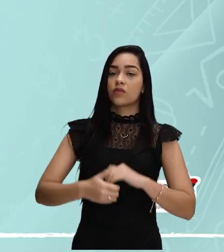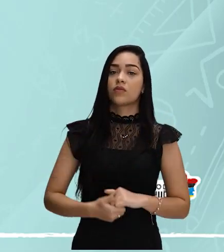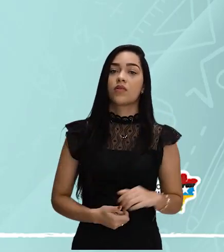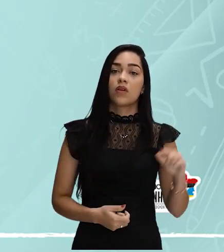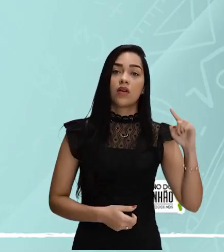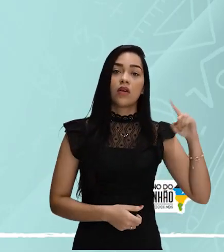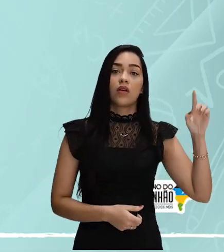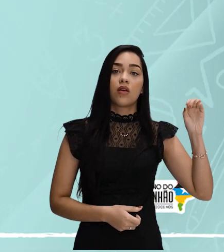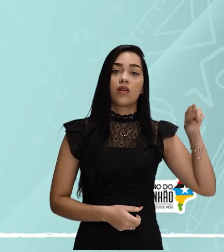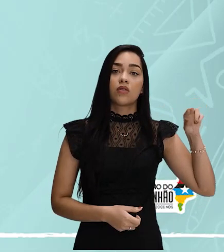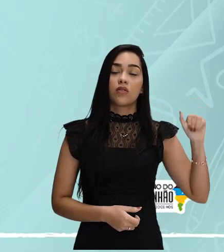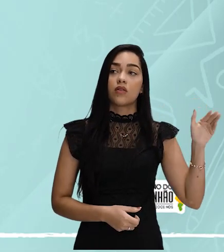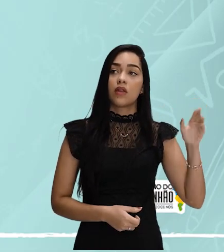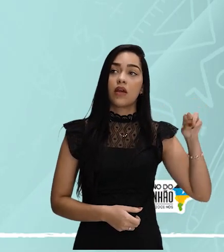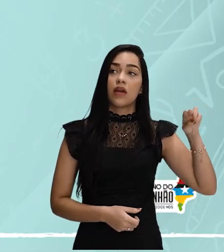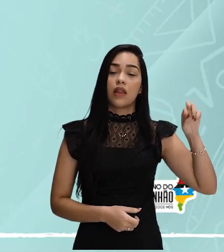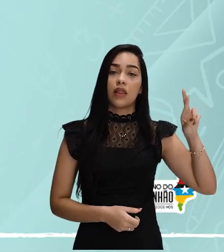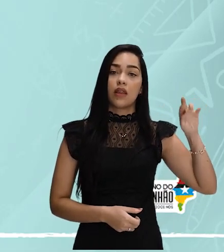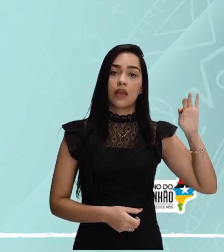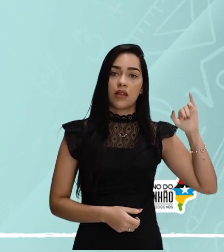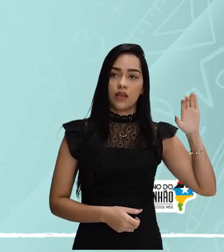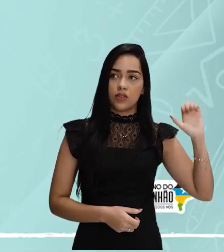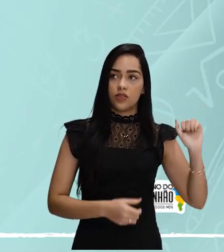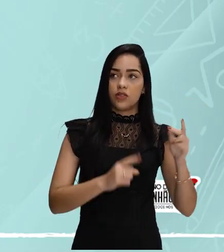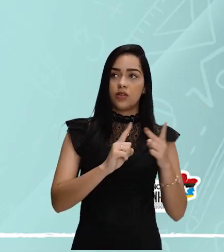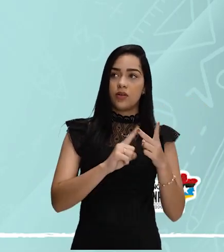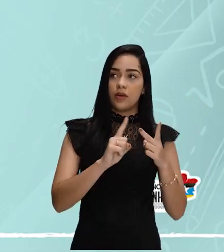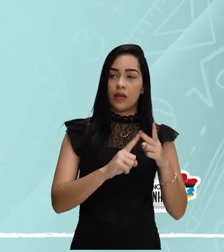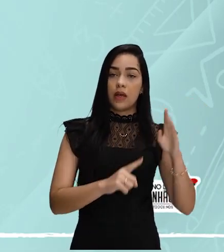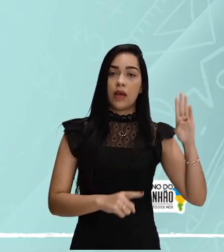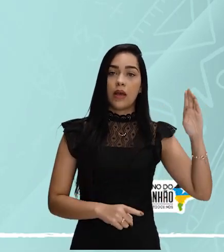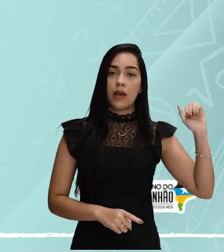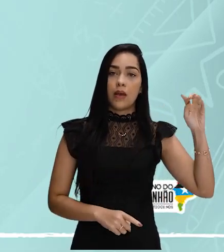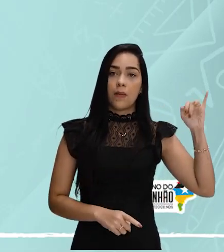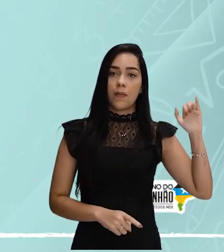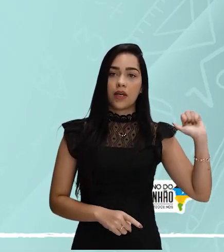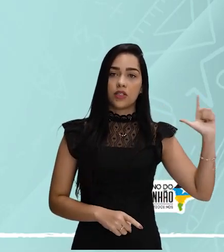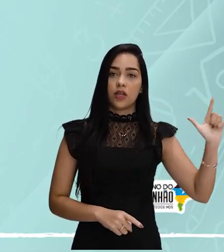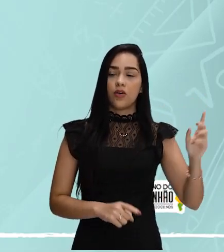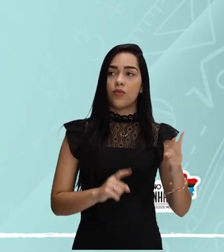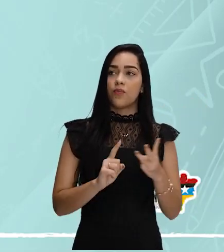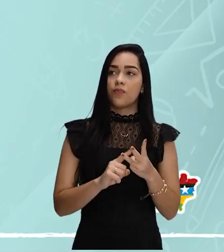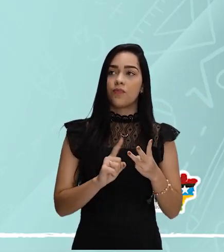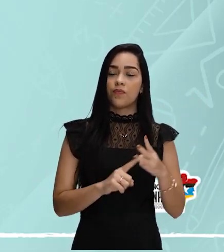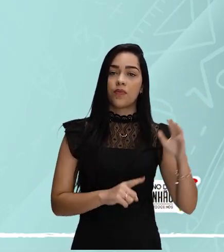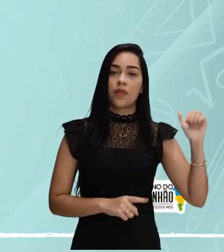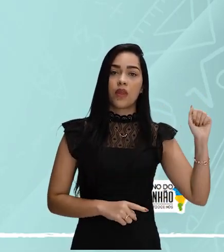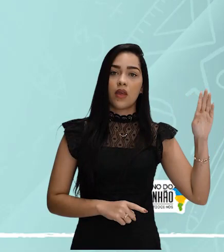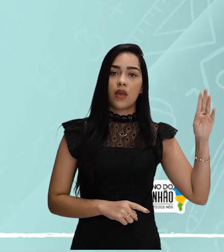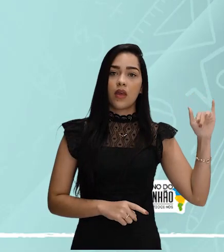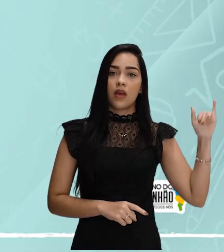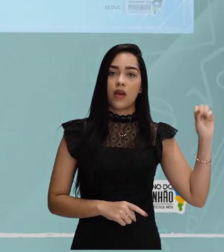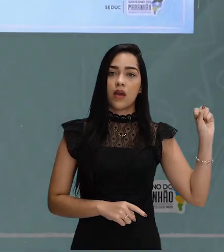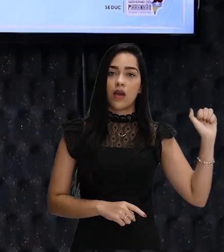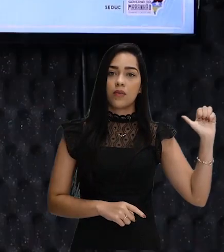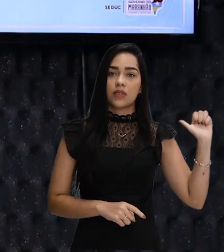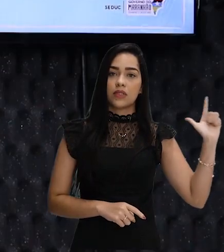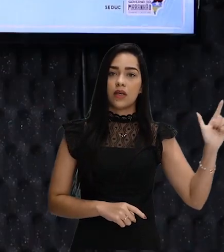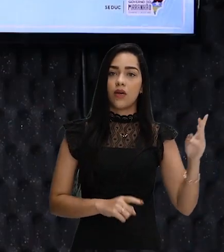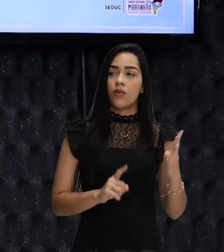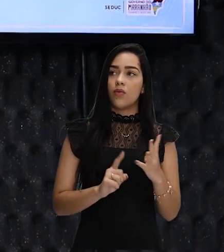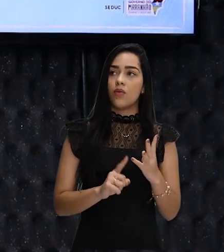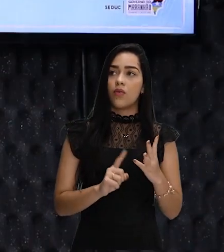zona batial, zona abissal e zona adal. Isso aqui tem a ver com o nível de profundidade desses